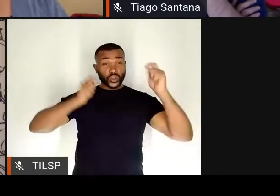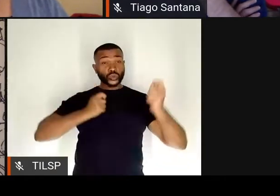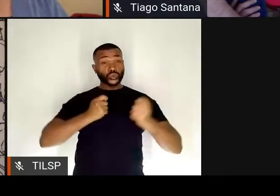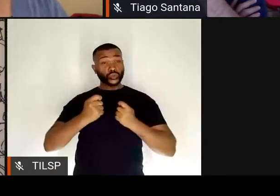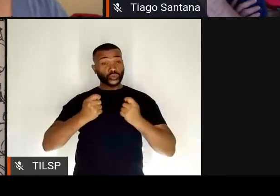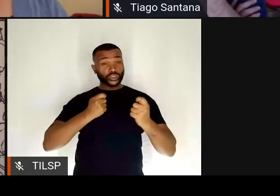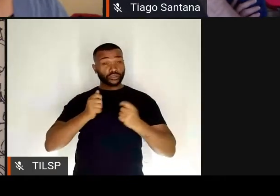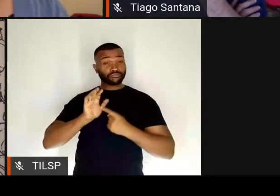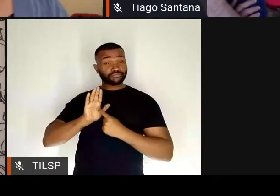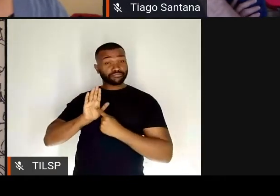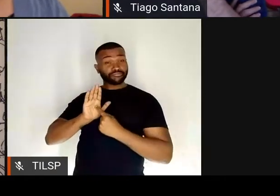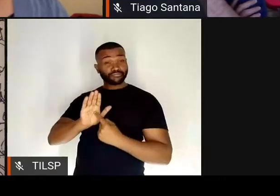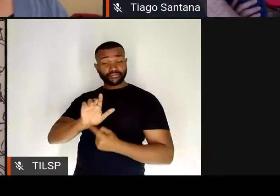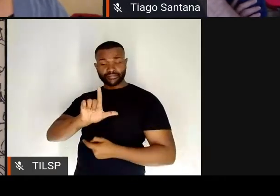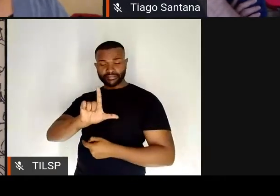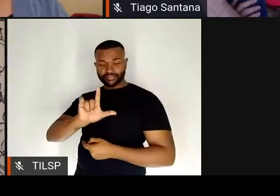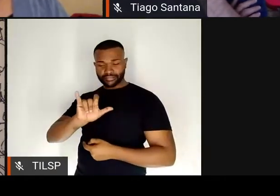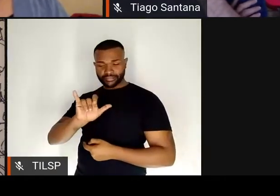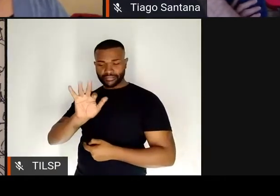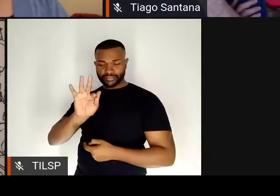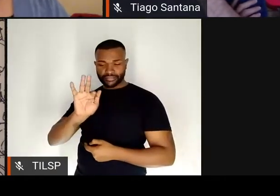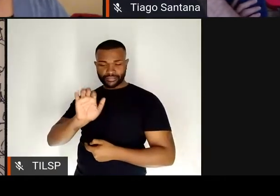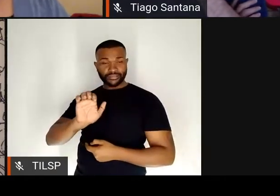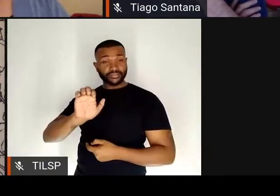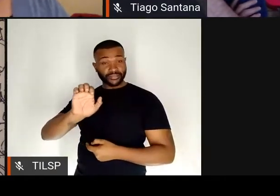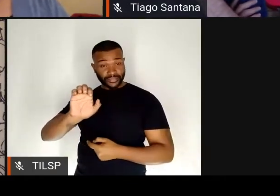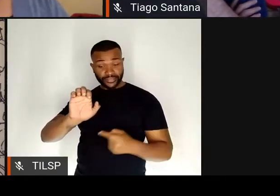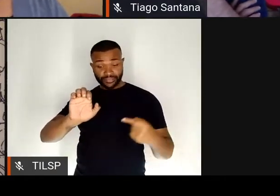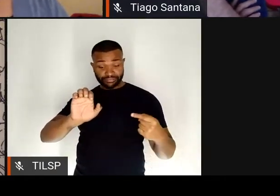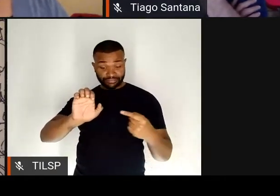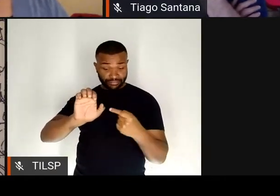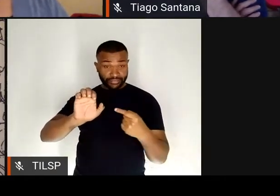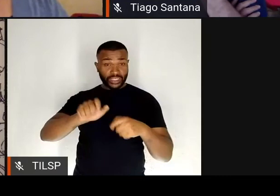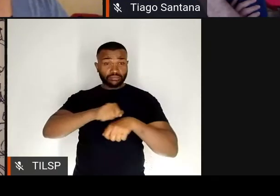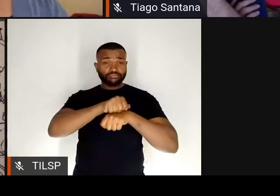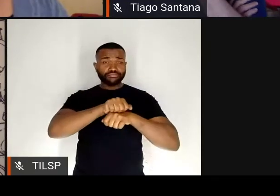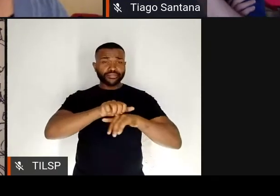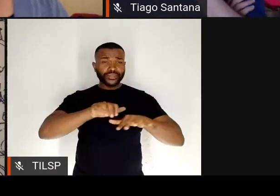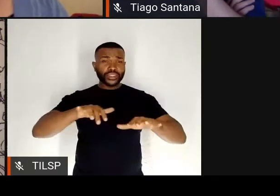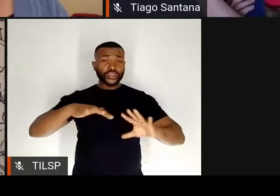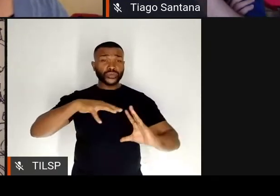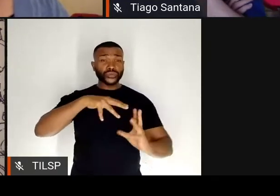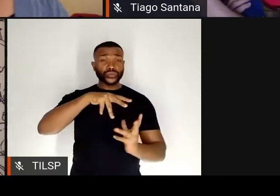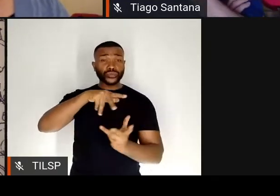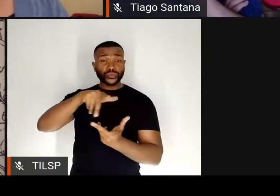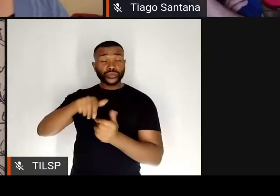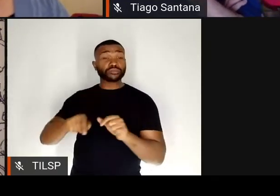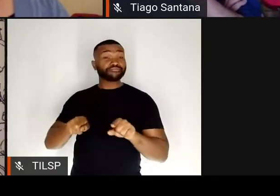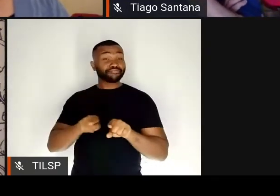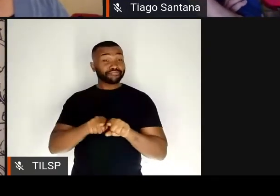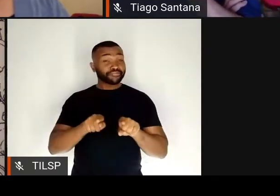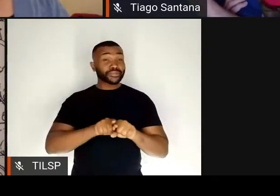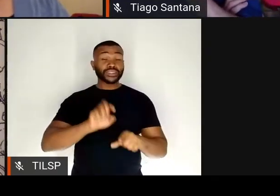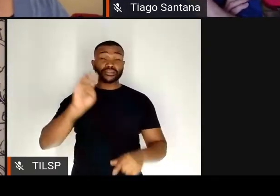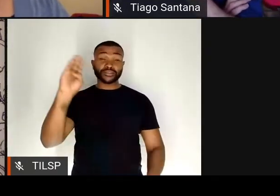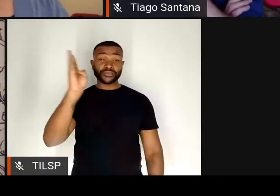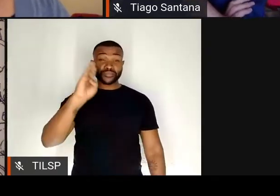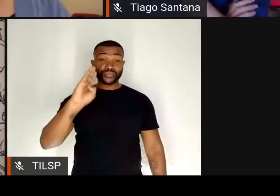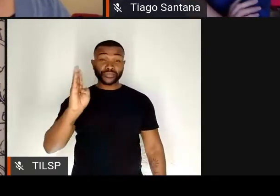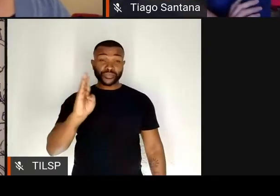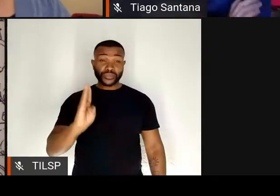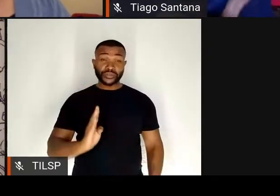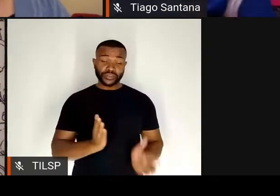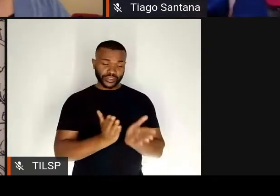pela Life, né, que vai tomar conta do mundo e vai estar aqui no Brasil também com a